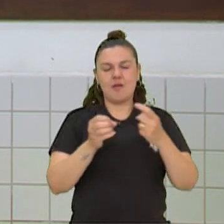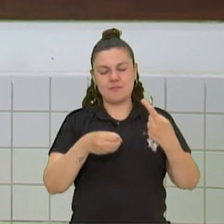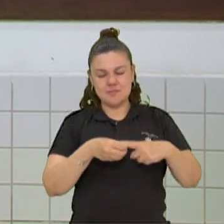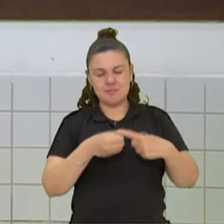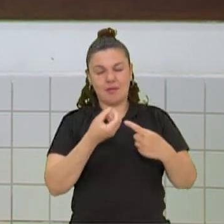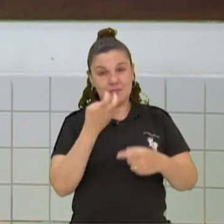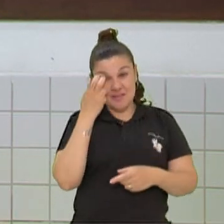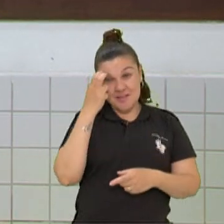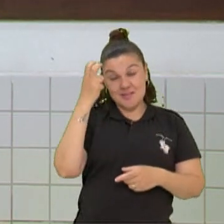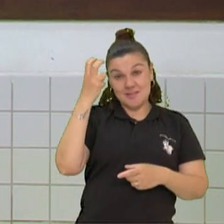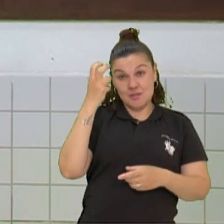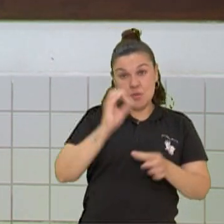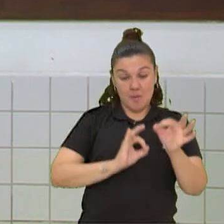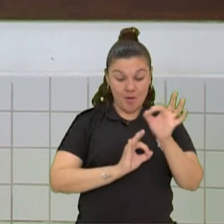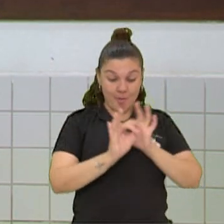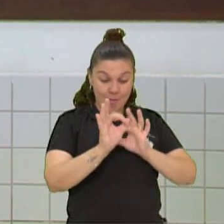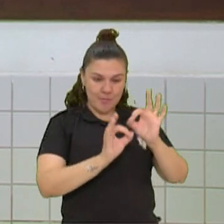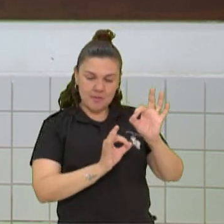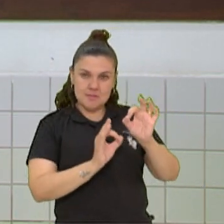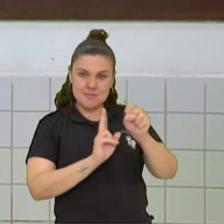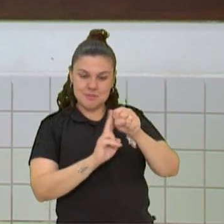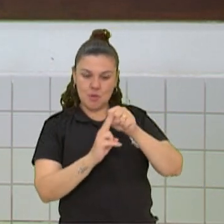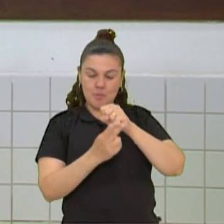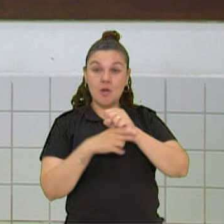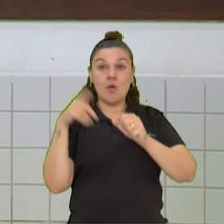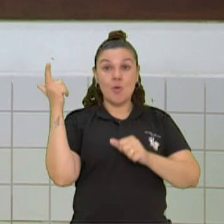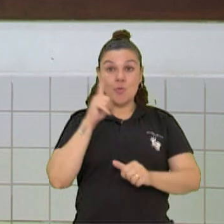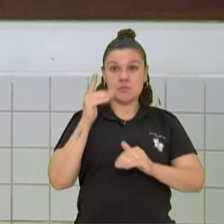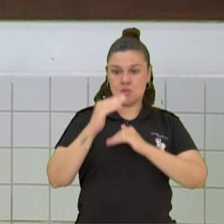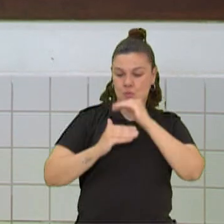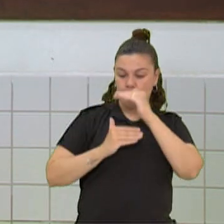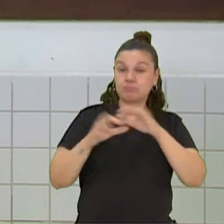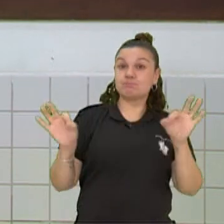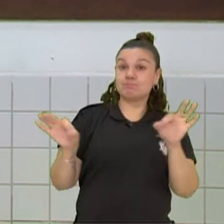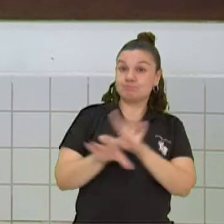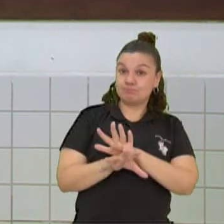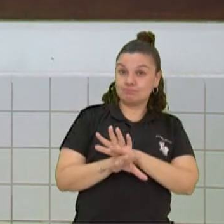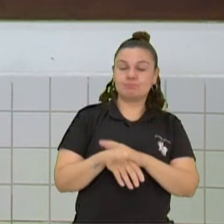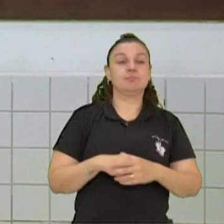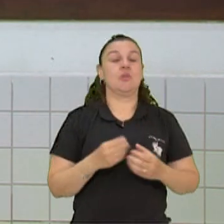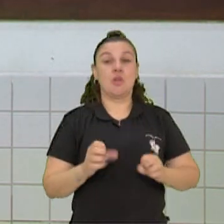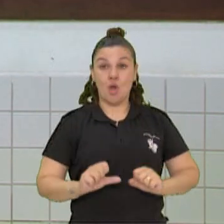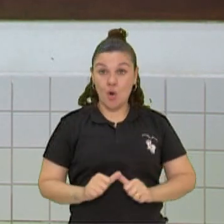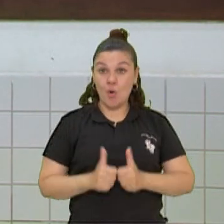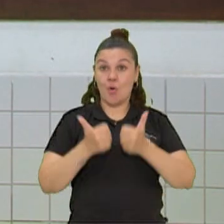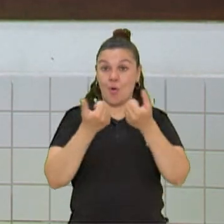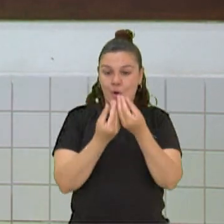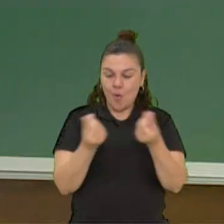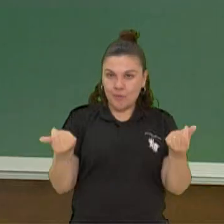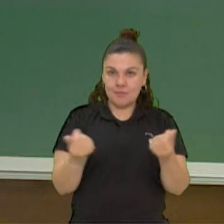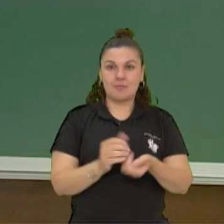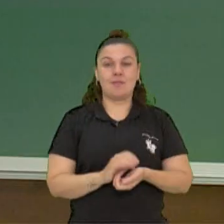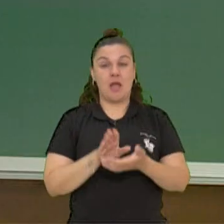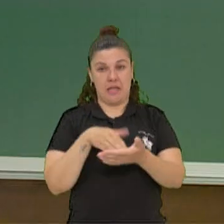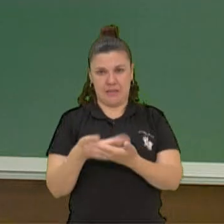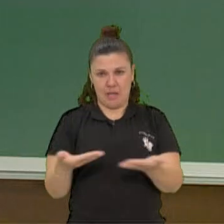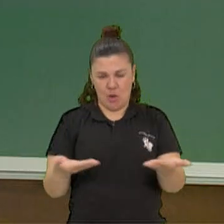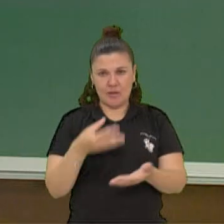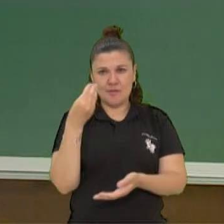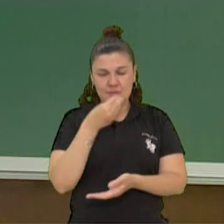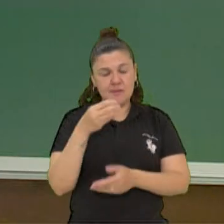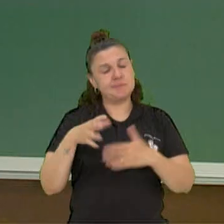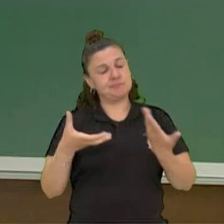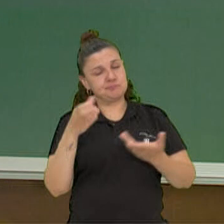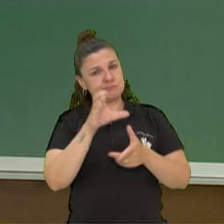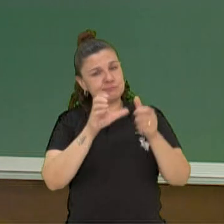que essa organização urbana tenha um desenvolvimento mais eficaz do que vem sendo apresentado até agora. É lógico que os africanos,